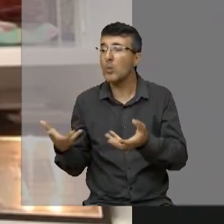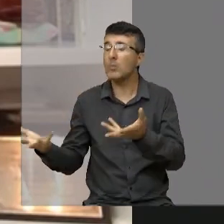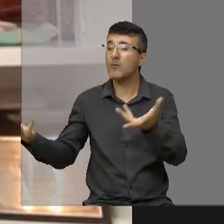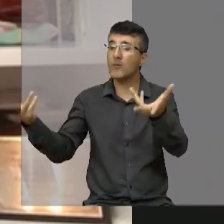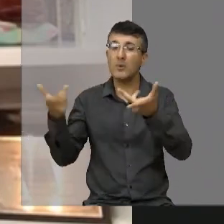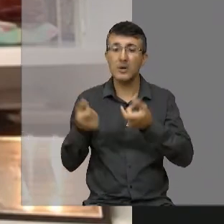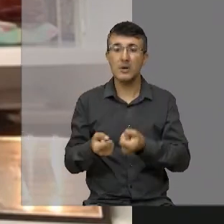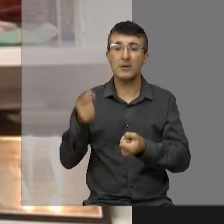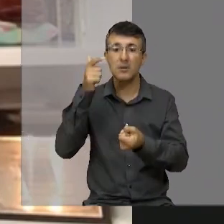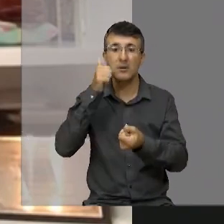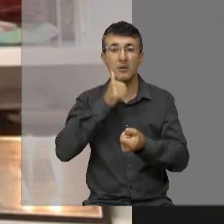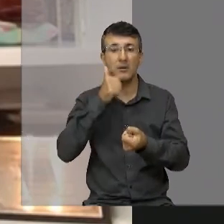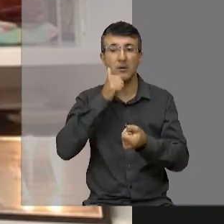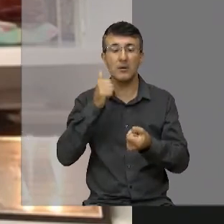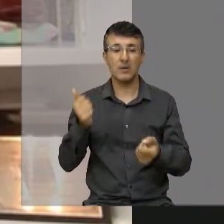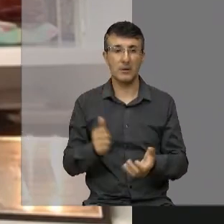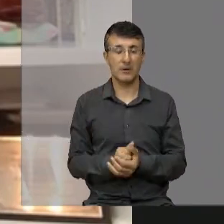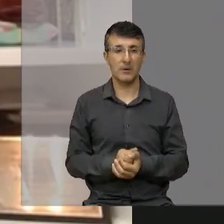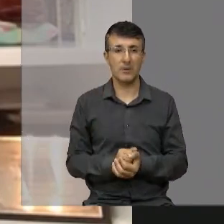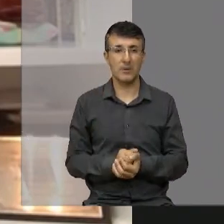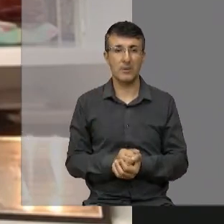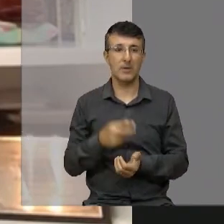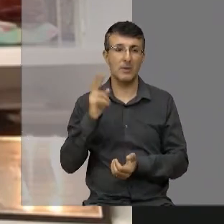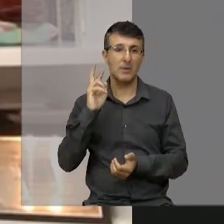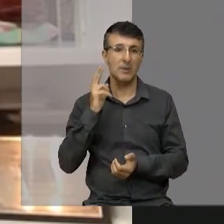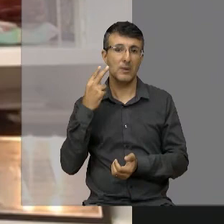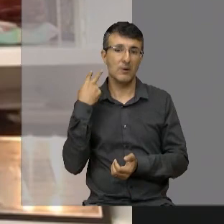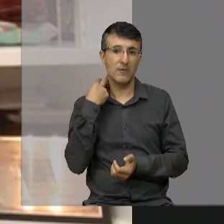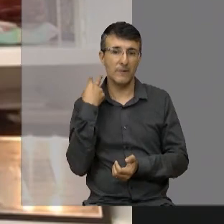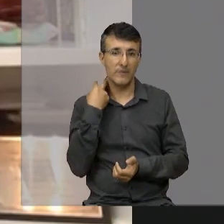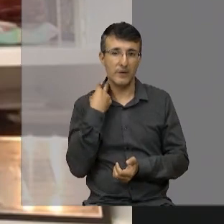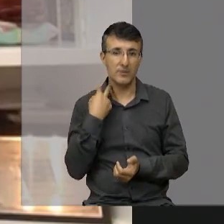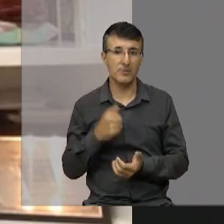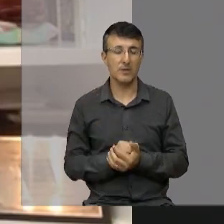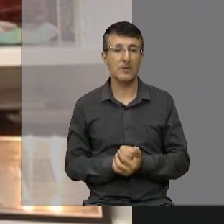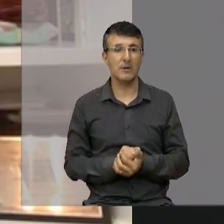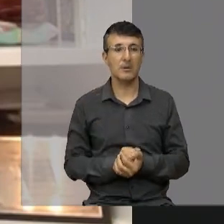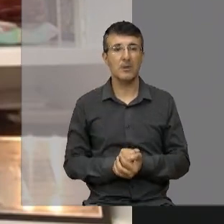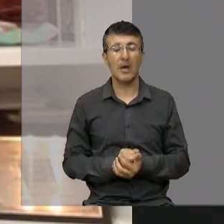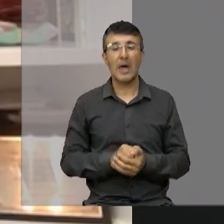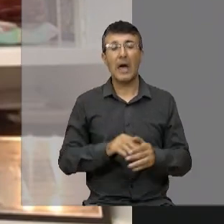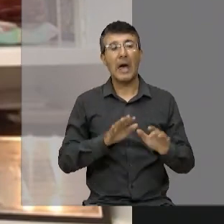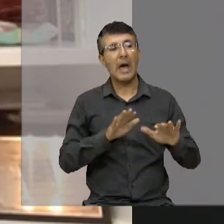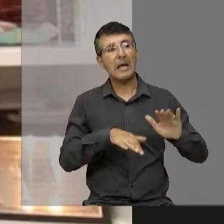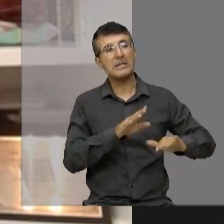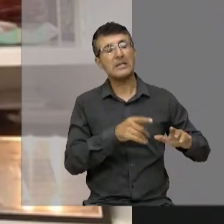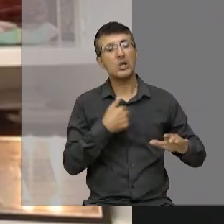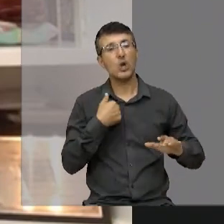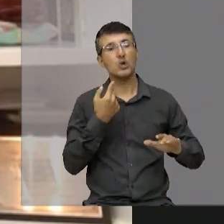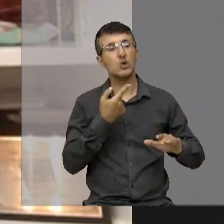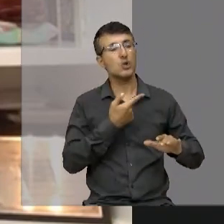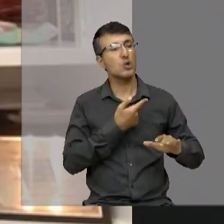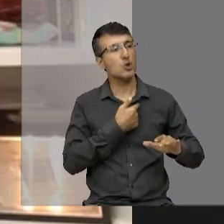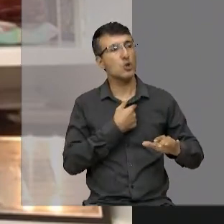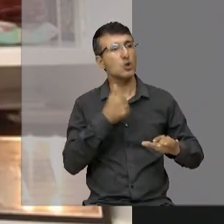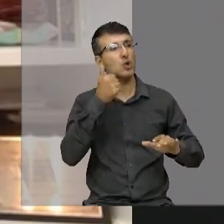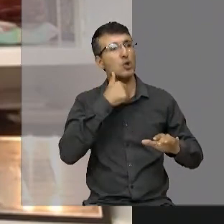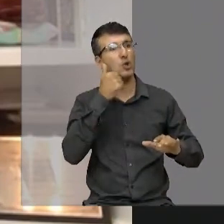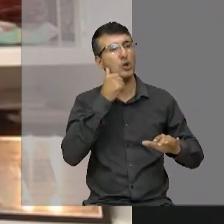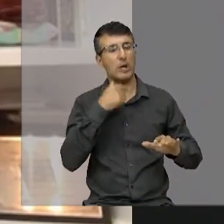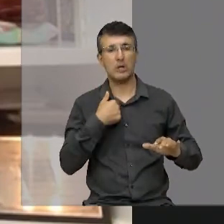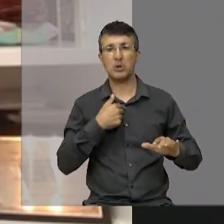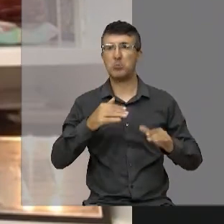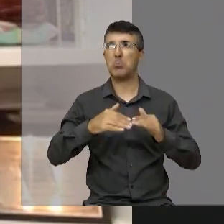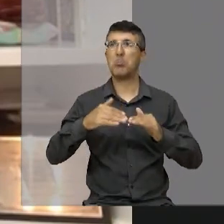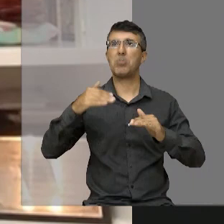né? Nós, mulheres, somos muitas vezes tão machistas quanto os homens, então a gente às vezes acaba julgando, às vezes a